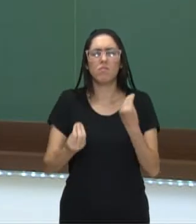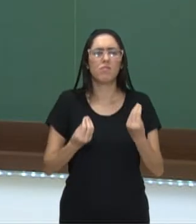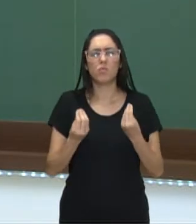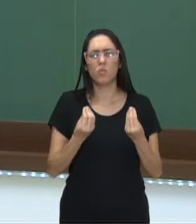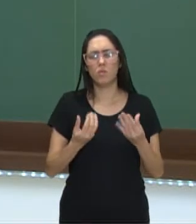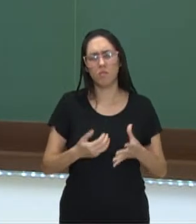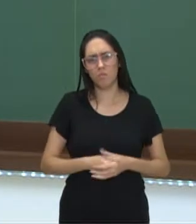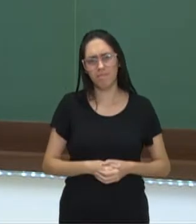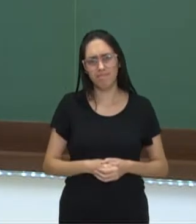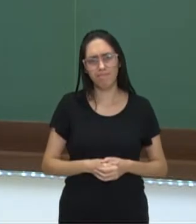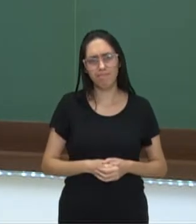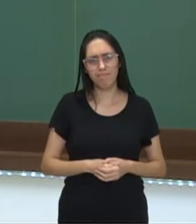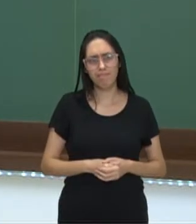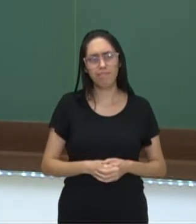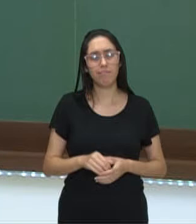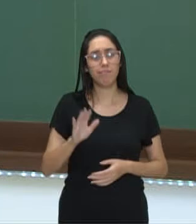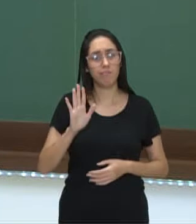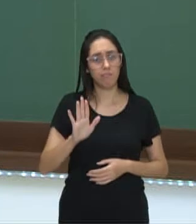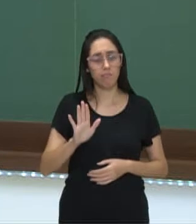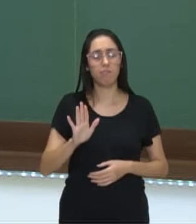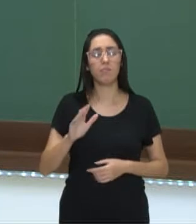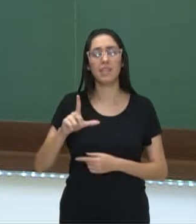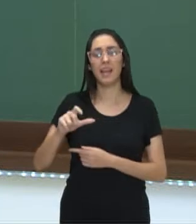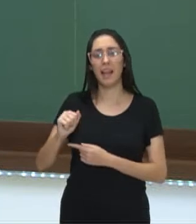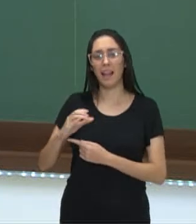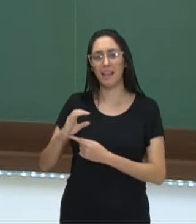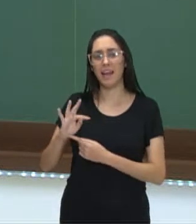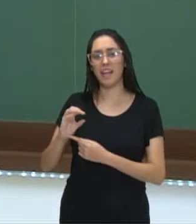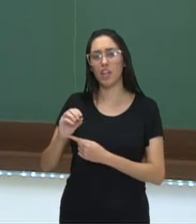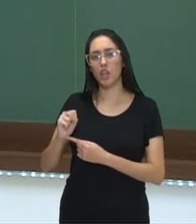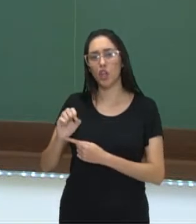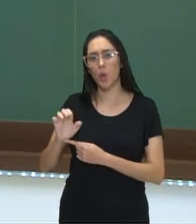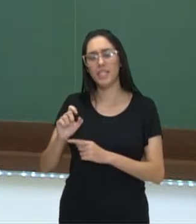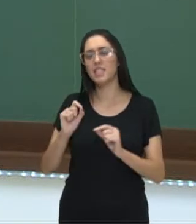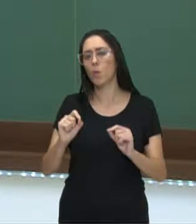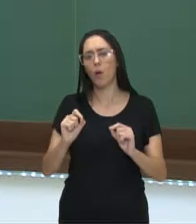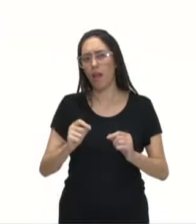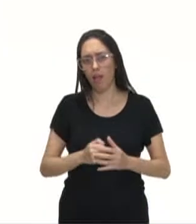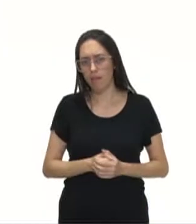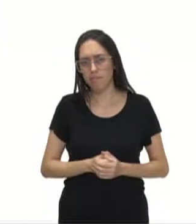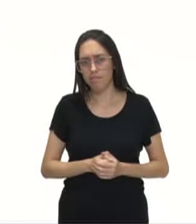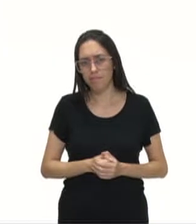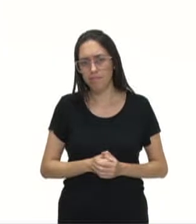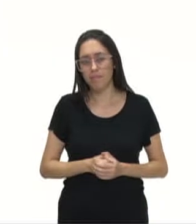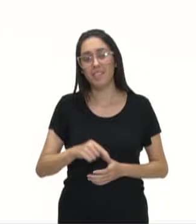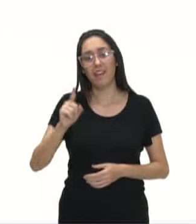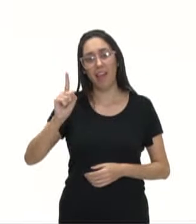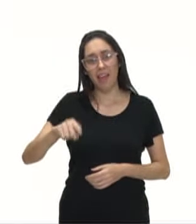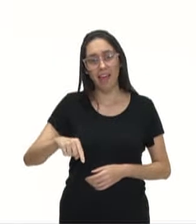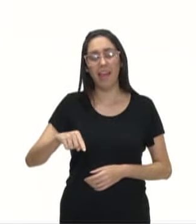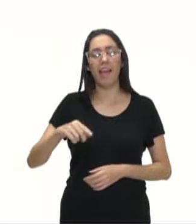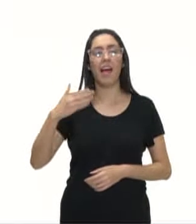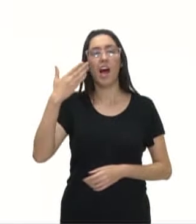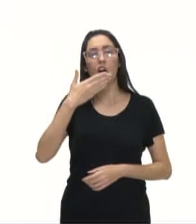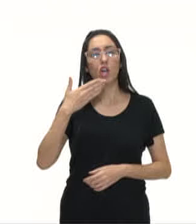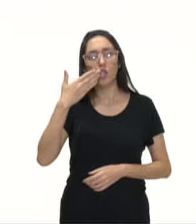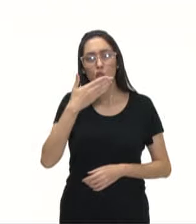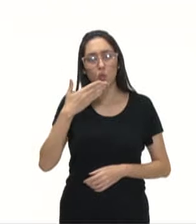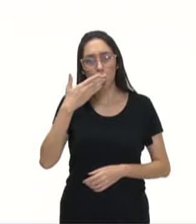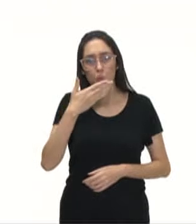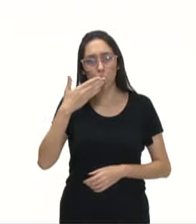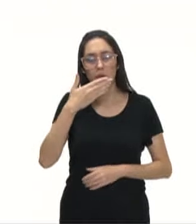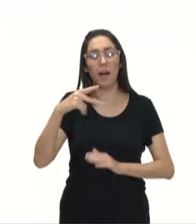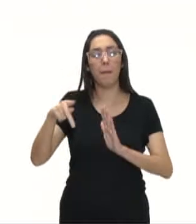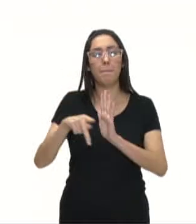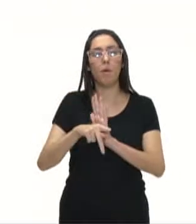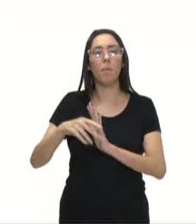professora? Vamos começar pela lactose. O que é a lactose? A lactose nada mais é do que o açúcar predominante